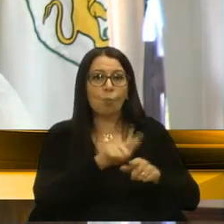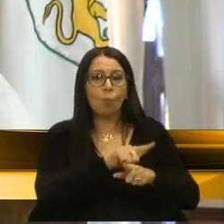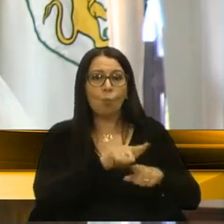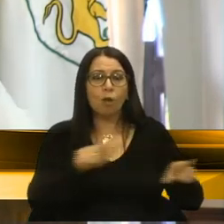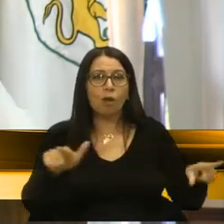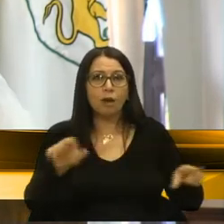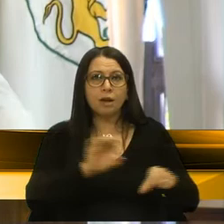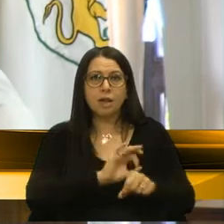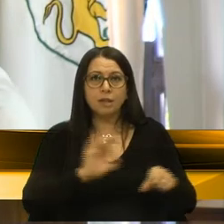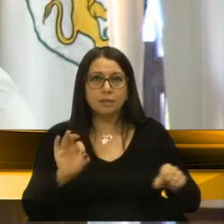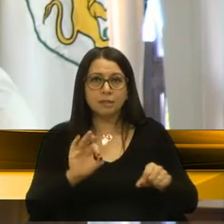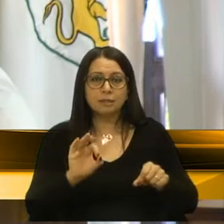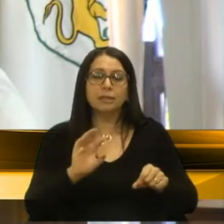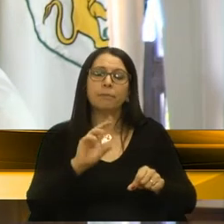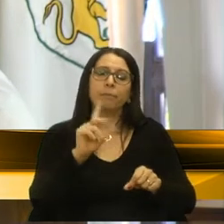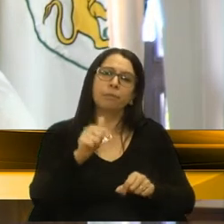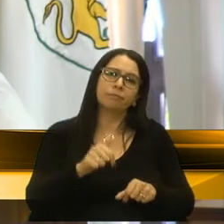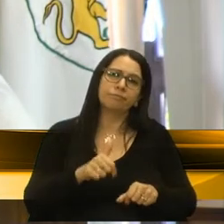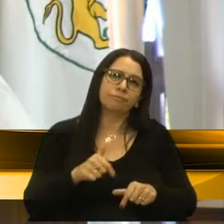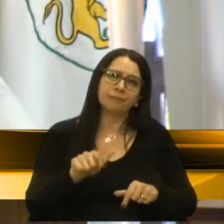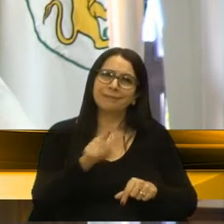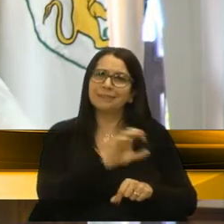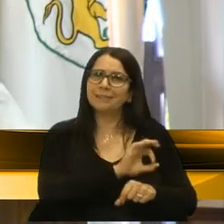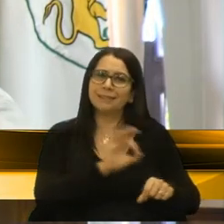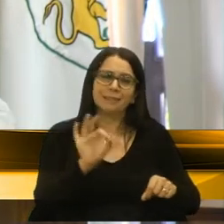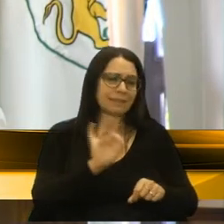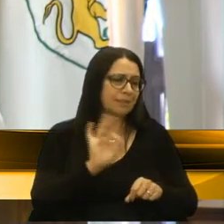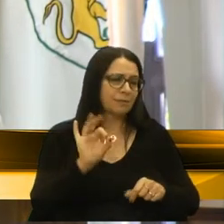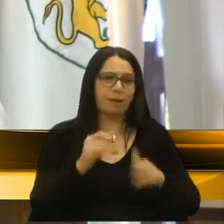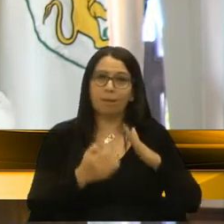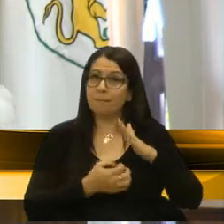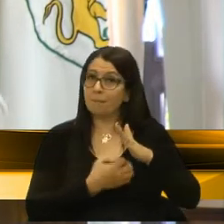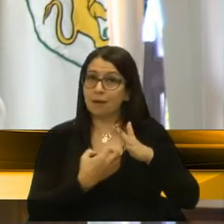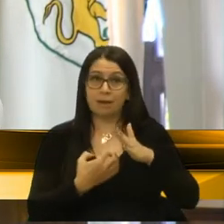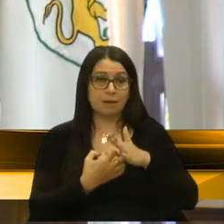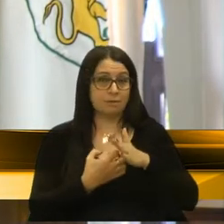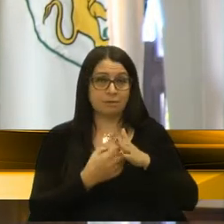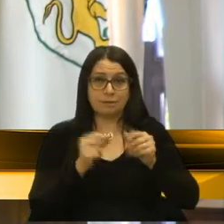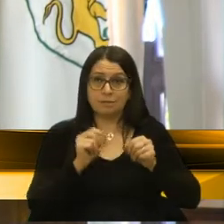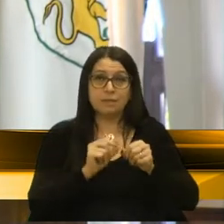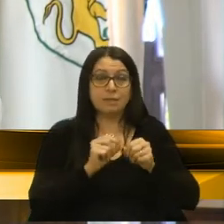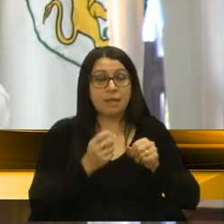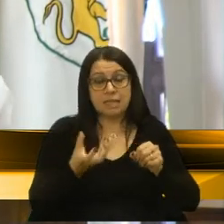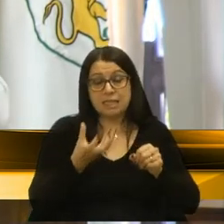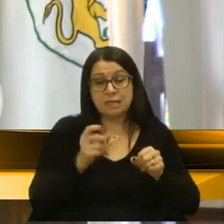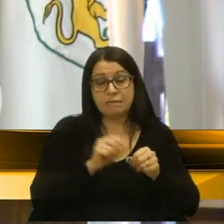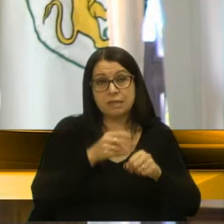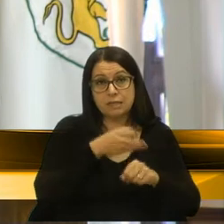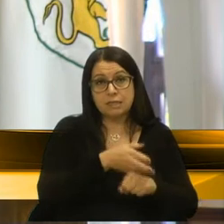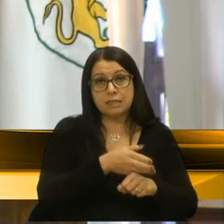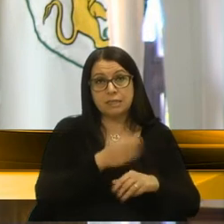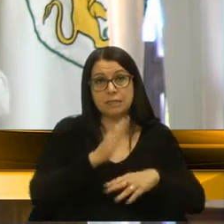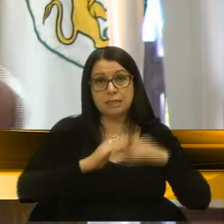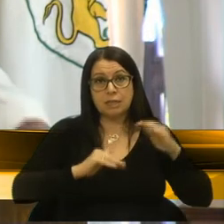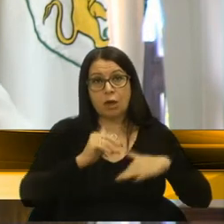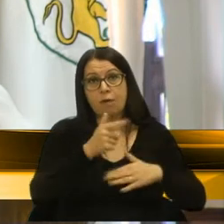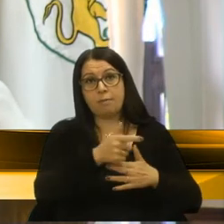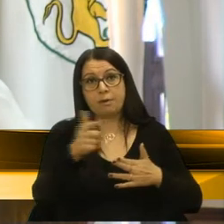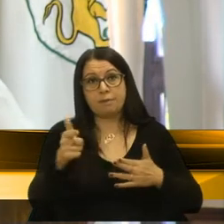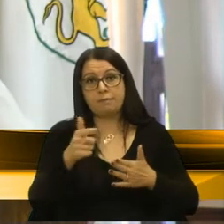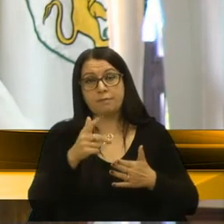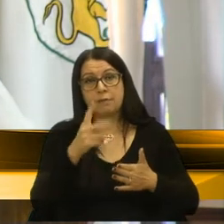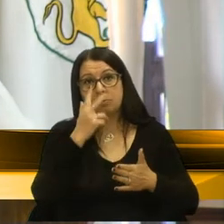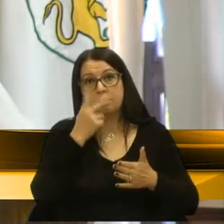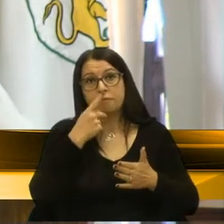Tu vê, depois de tanto trabalho, não teve nenhuma empresa habilitada que quisesse fazer essa obra, que, como eu